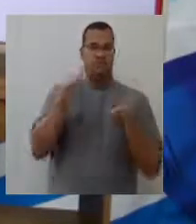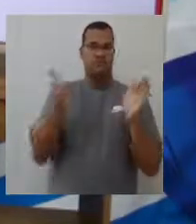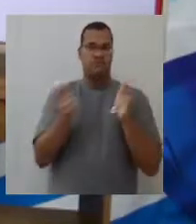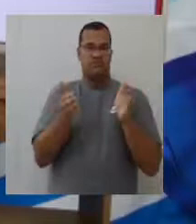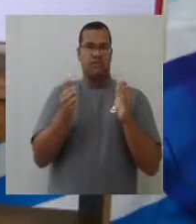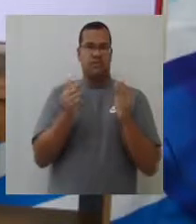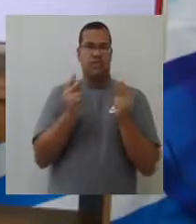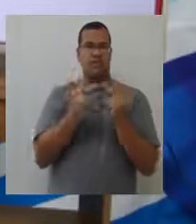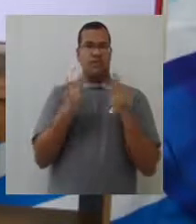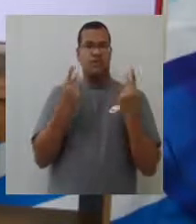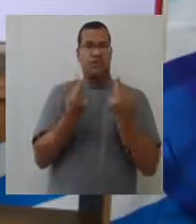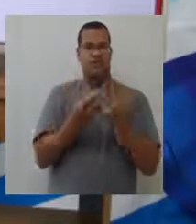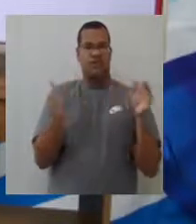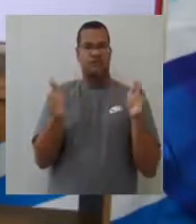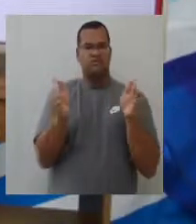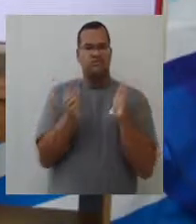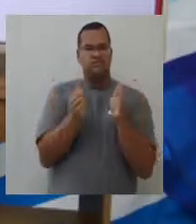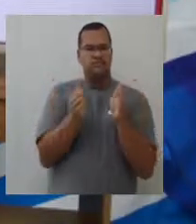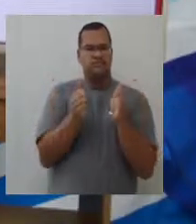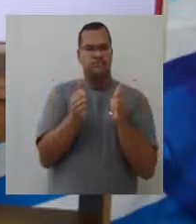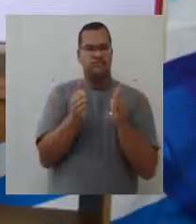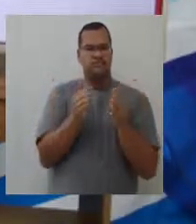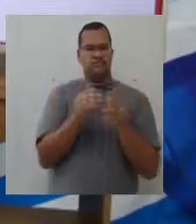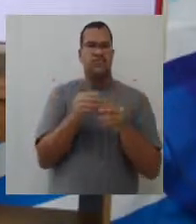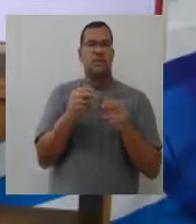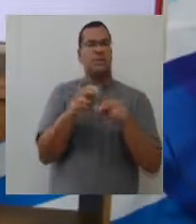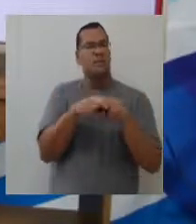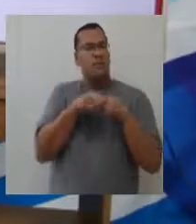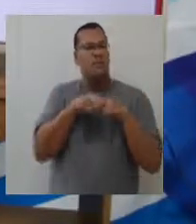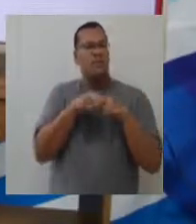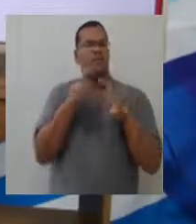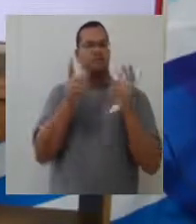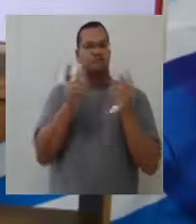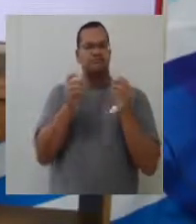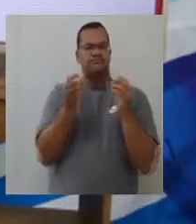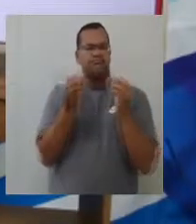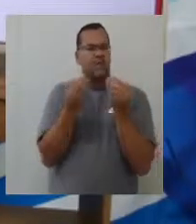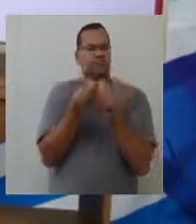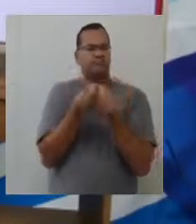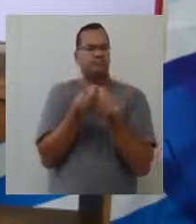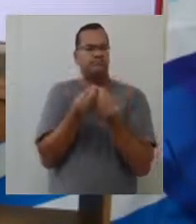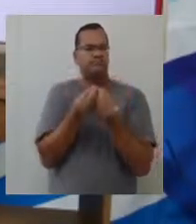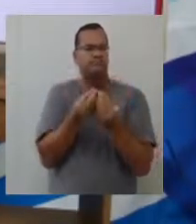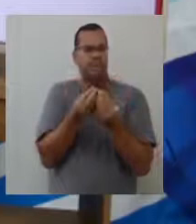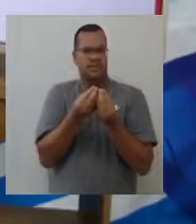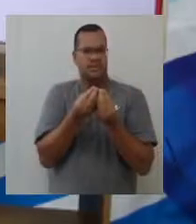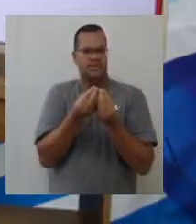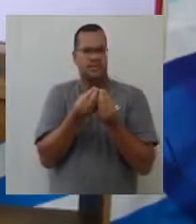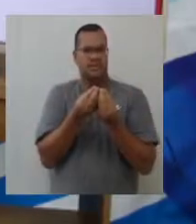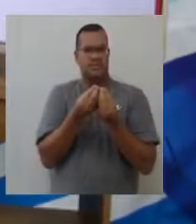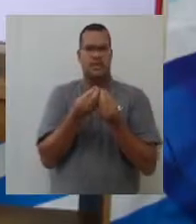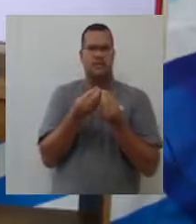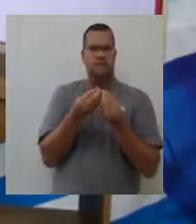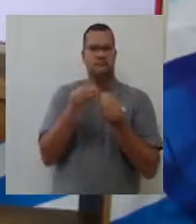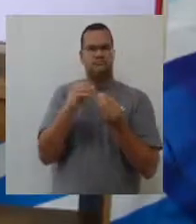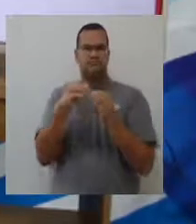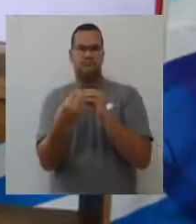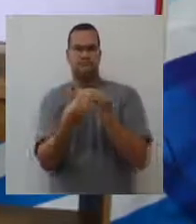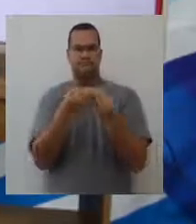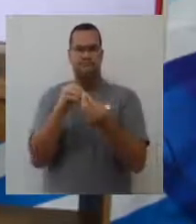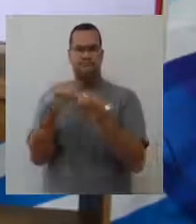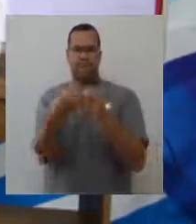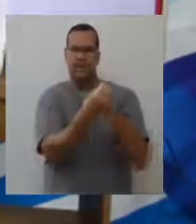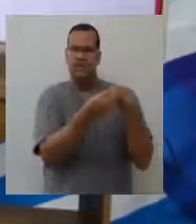volume menor, tá ok? Por conta da atração muito forte entre as partículas que formam